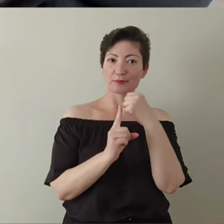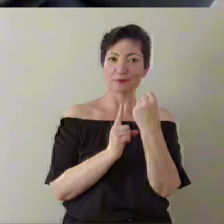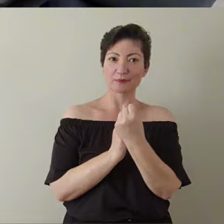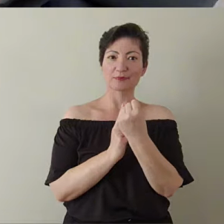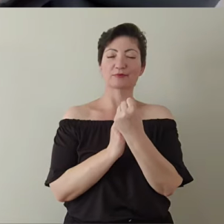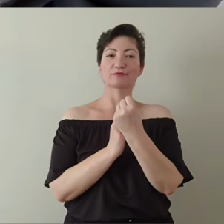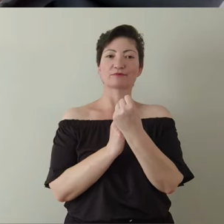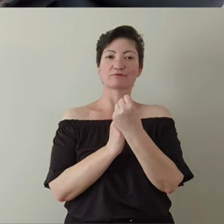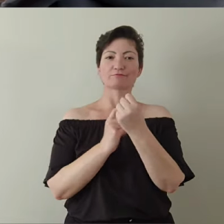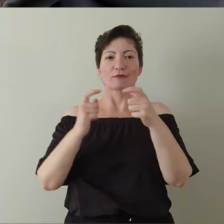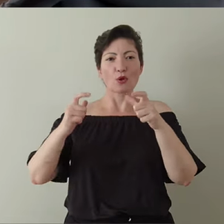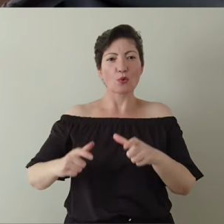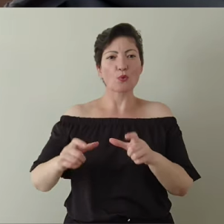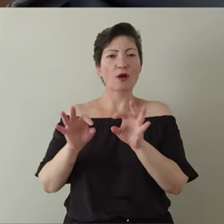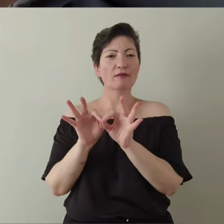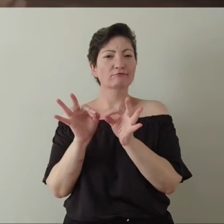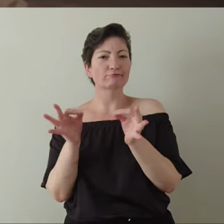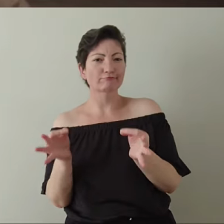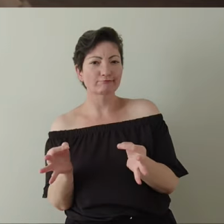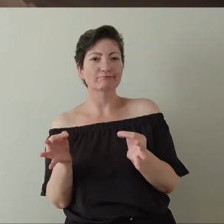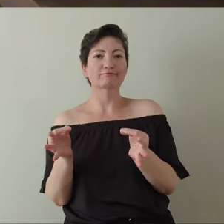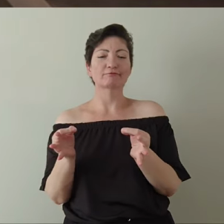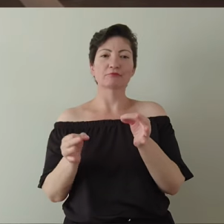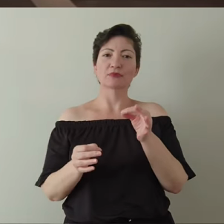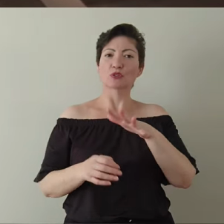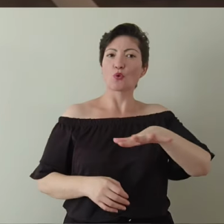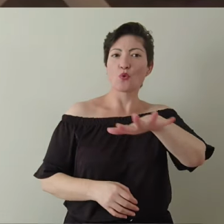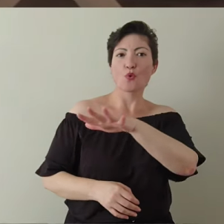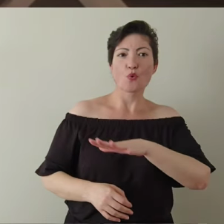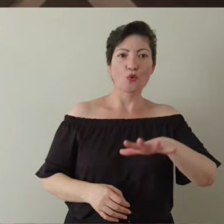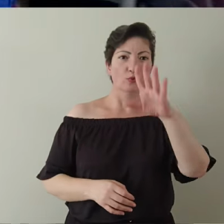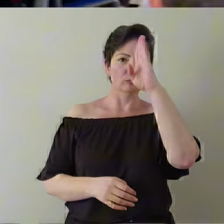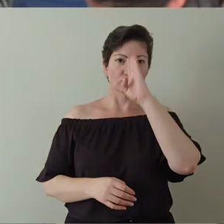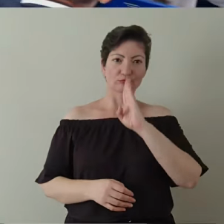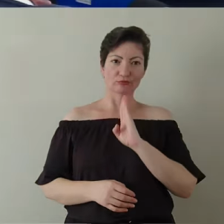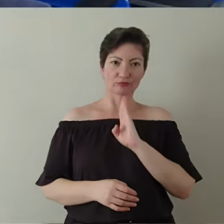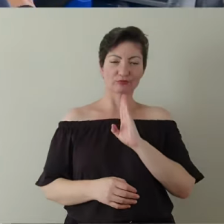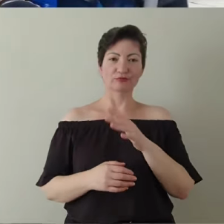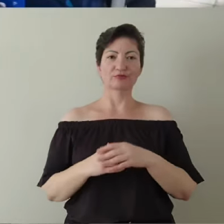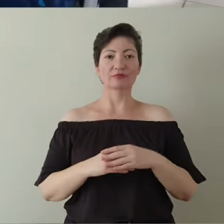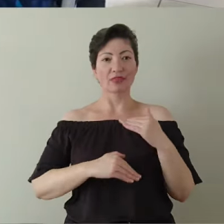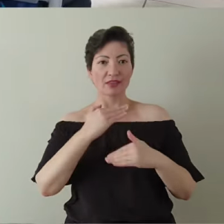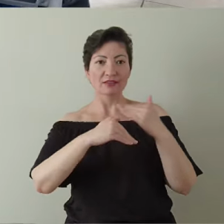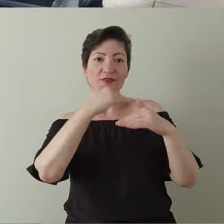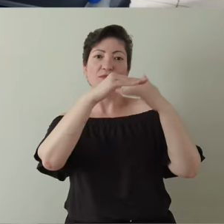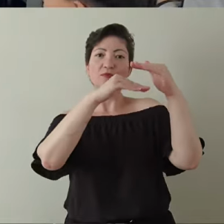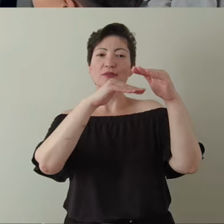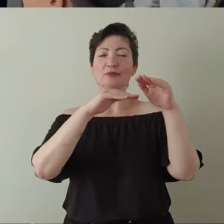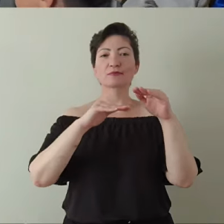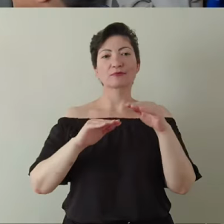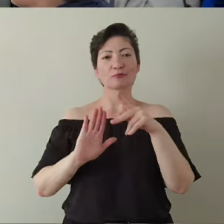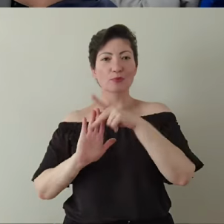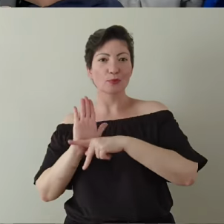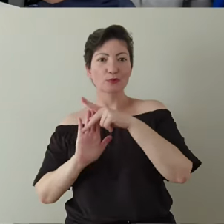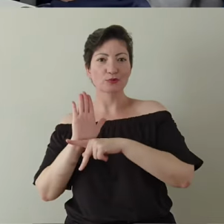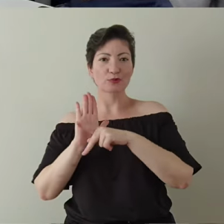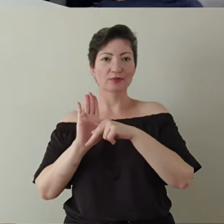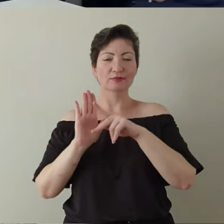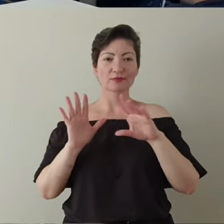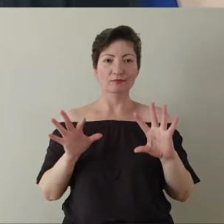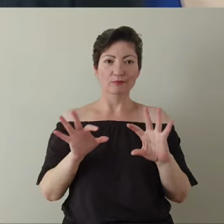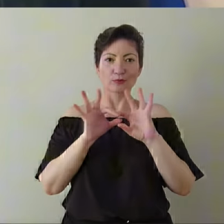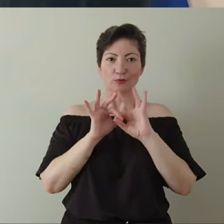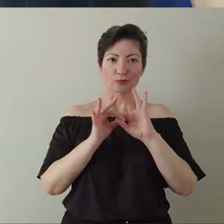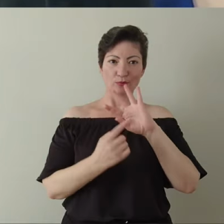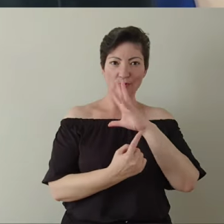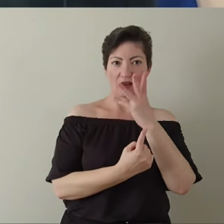social, comunidades carentes e outros espaços públicos. Nós também desenvolvemos ações formativas que articulam